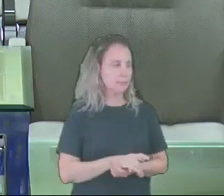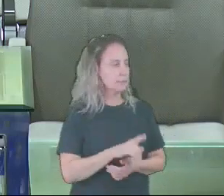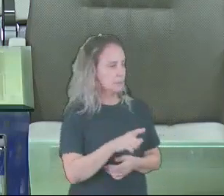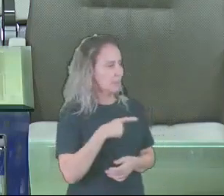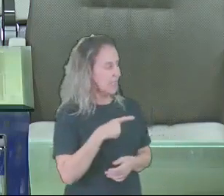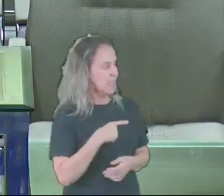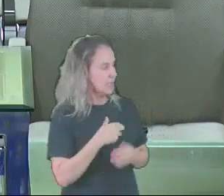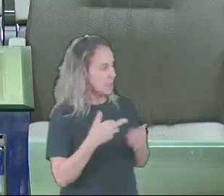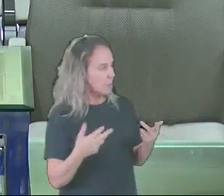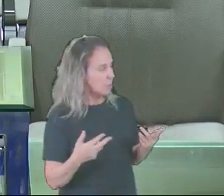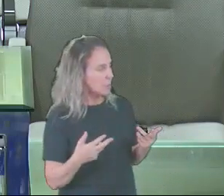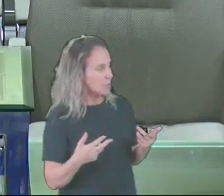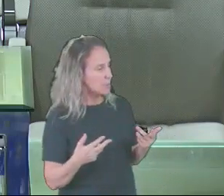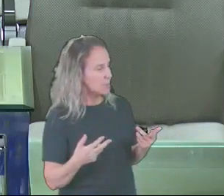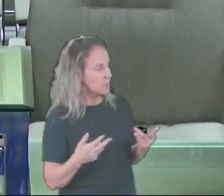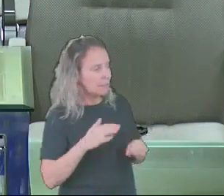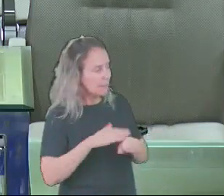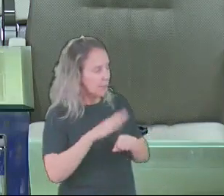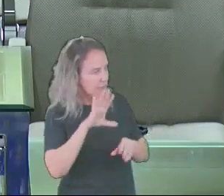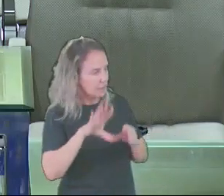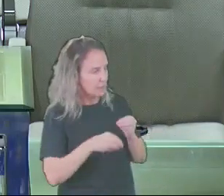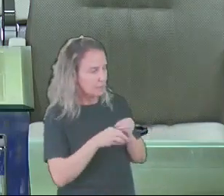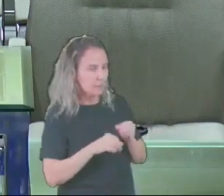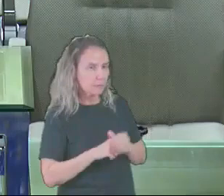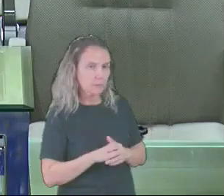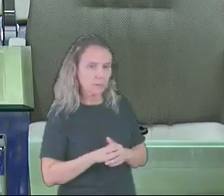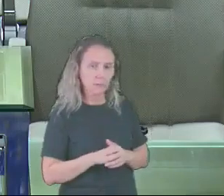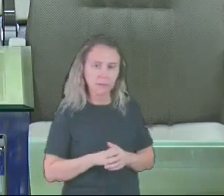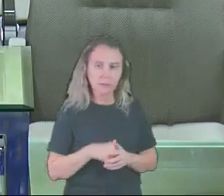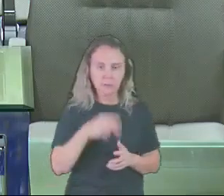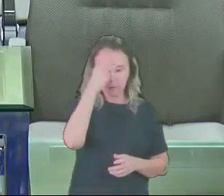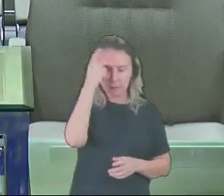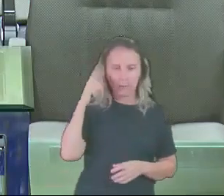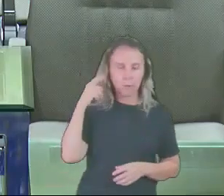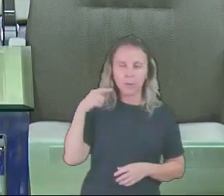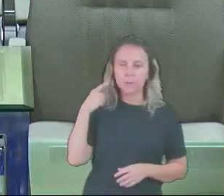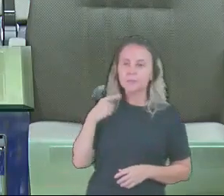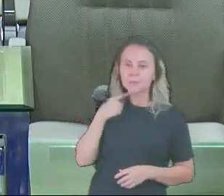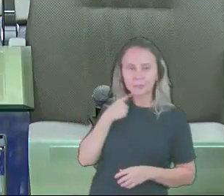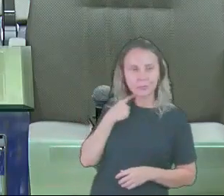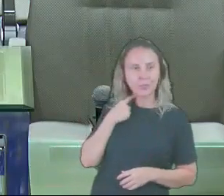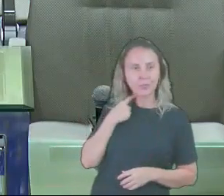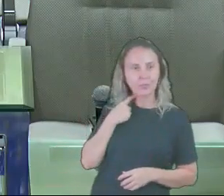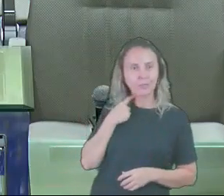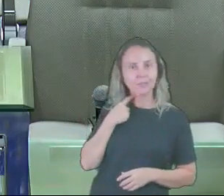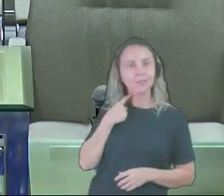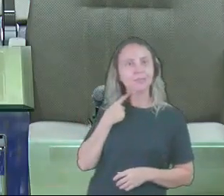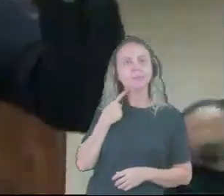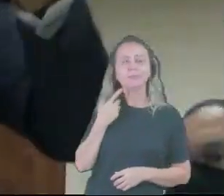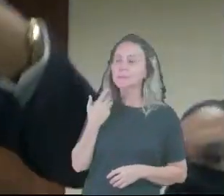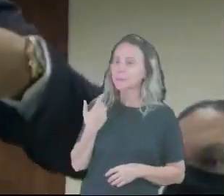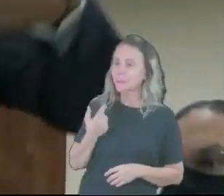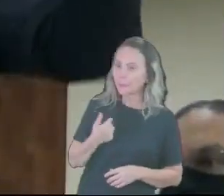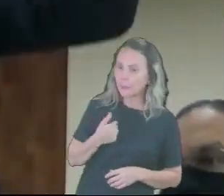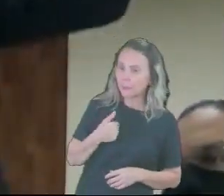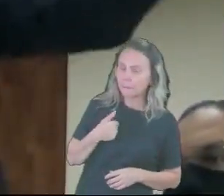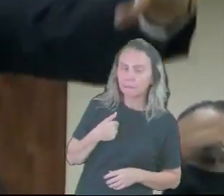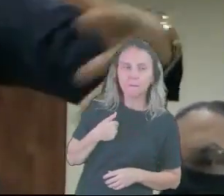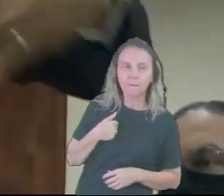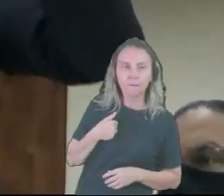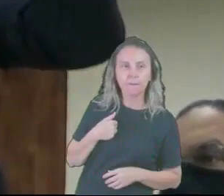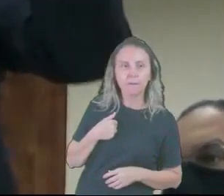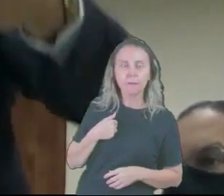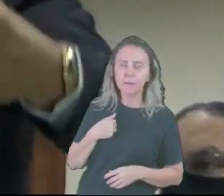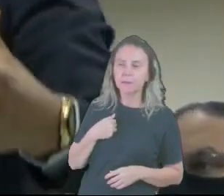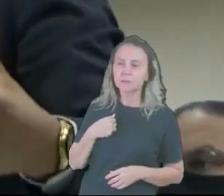o advogado estão mostrando no processo aquela água toda mas eu disse o juiz que não tinha porque eu tinha compensado Banco de Horas a empresa tinha me liberado